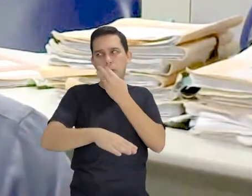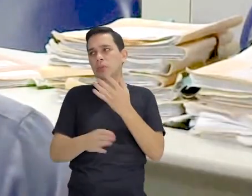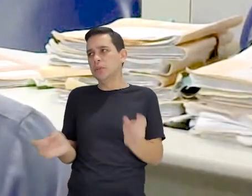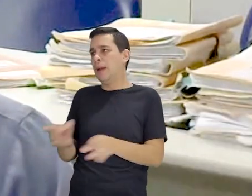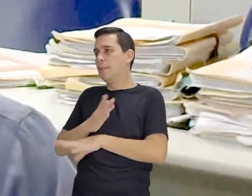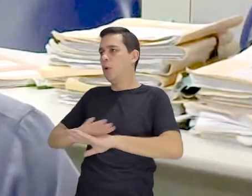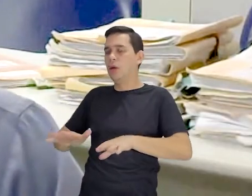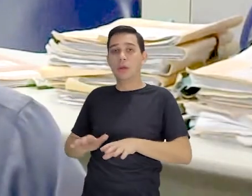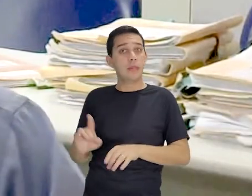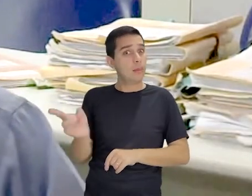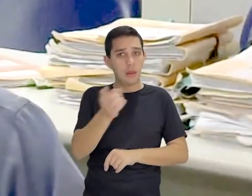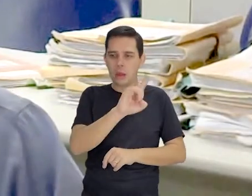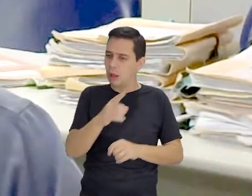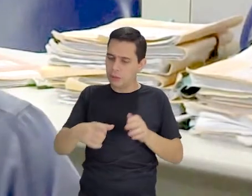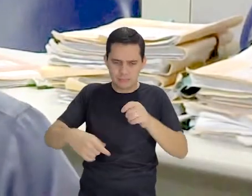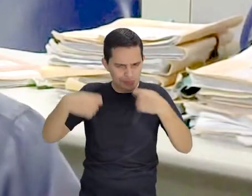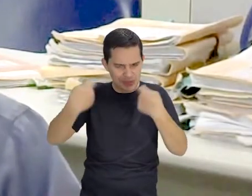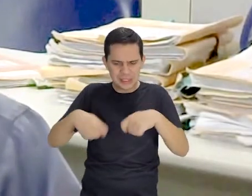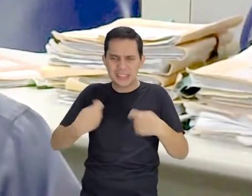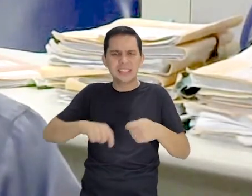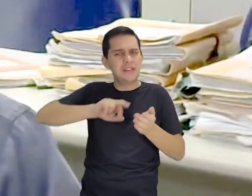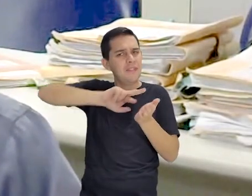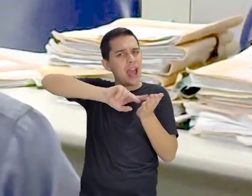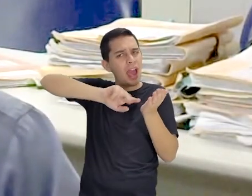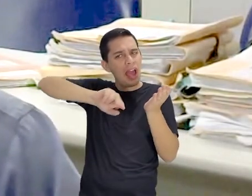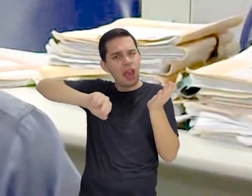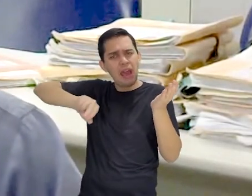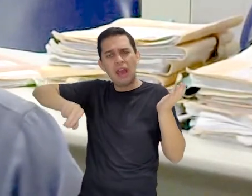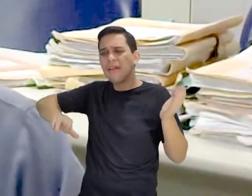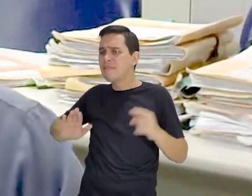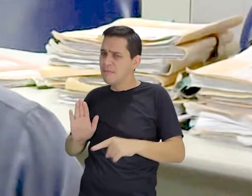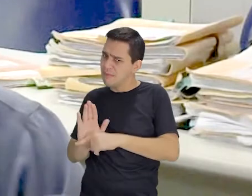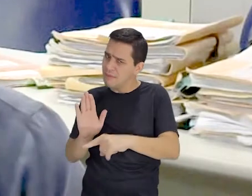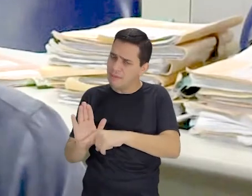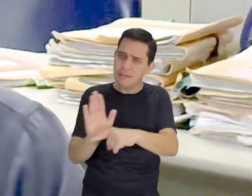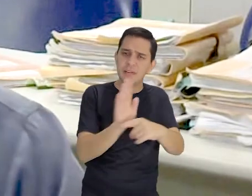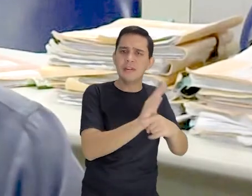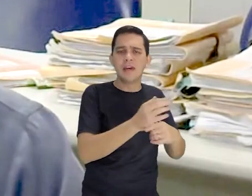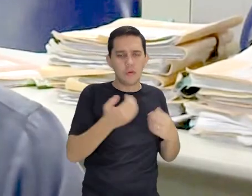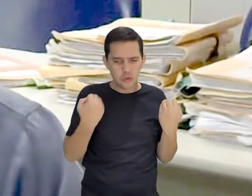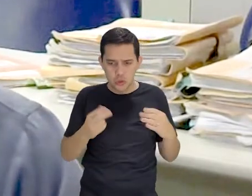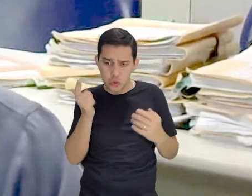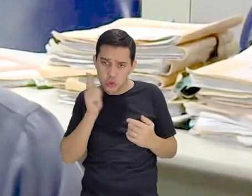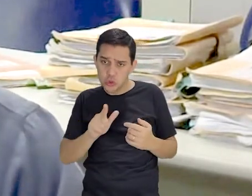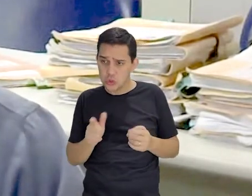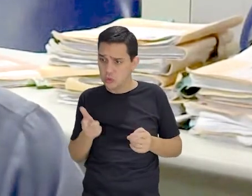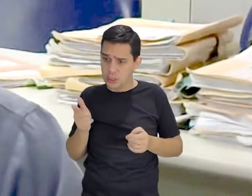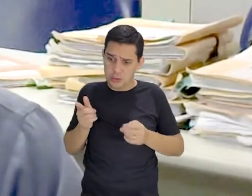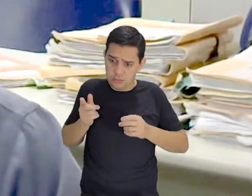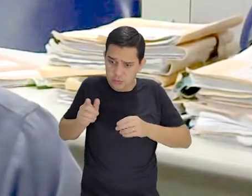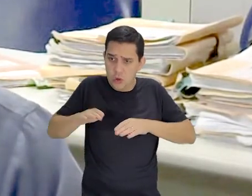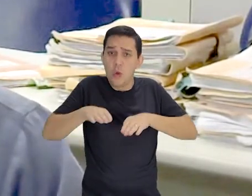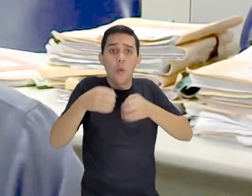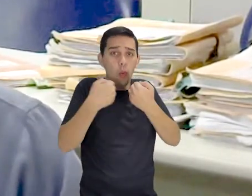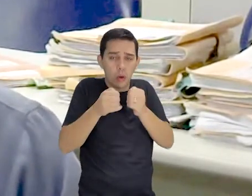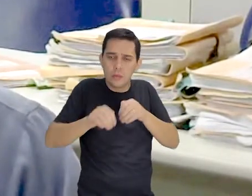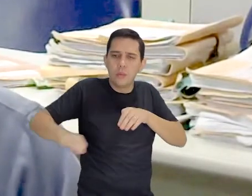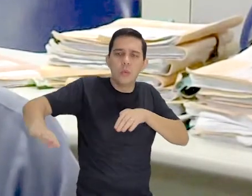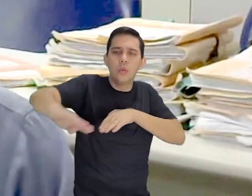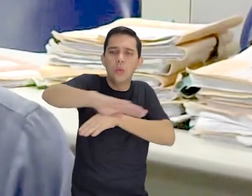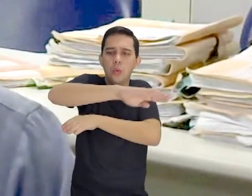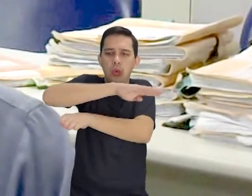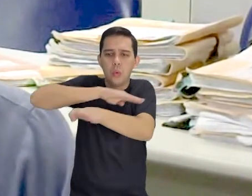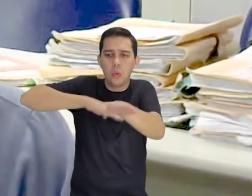uma infraestrutura que permite o funcionamento da circulação, que permite o funcionamento